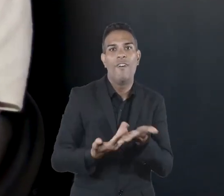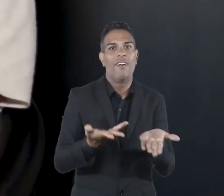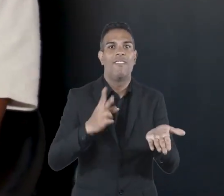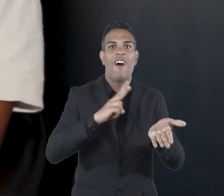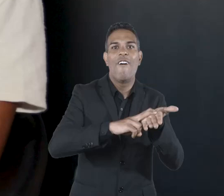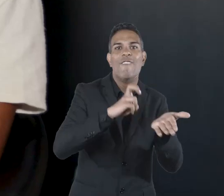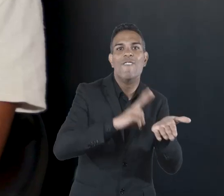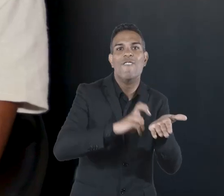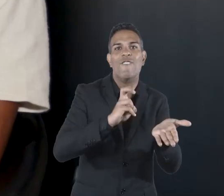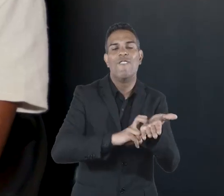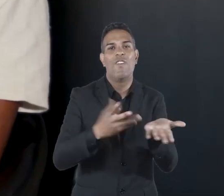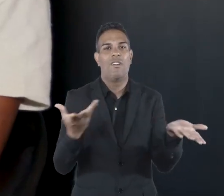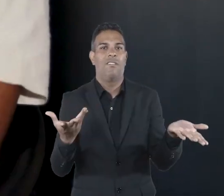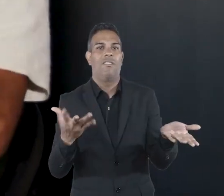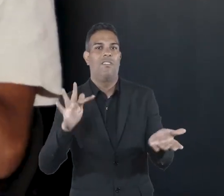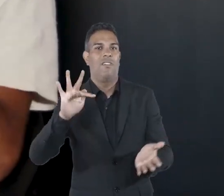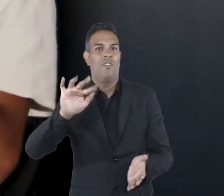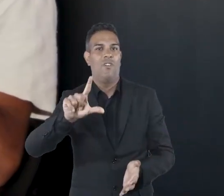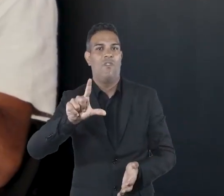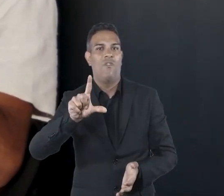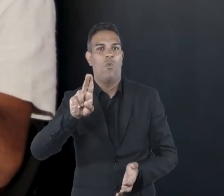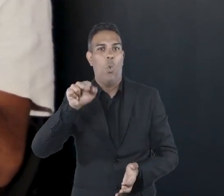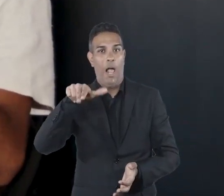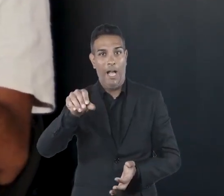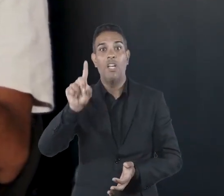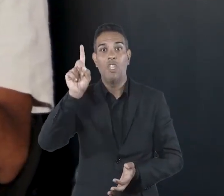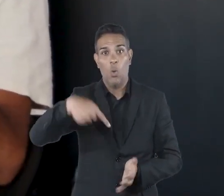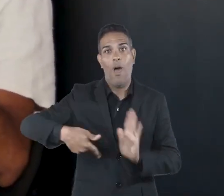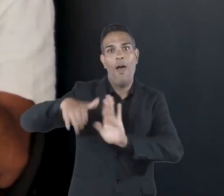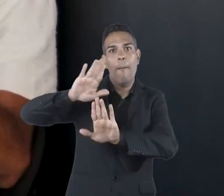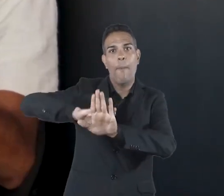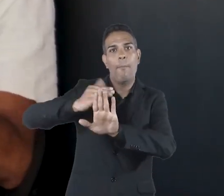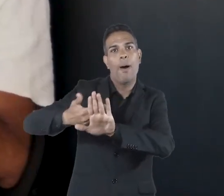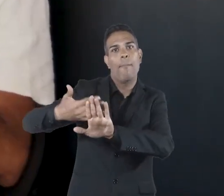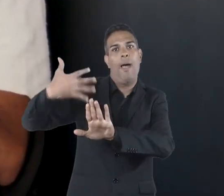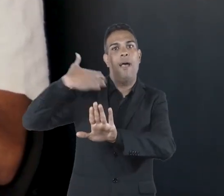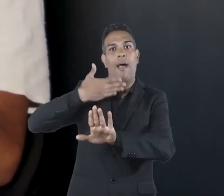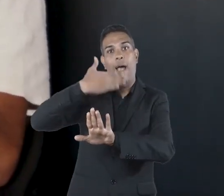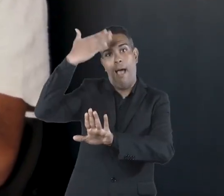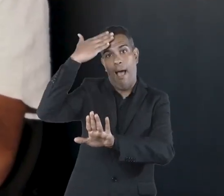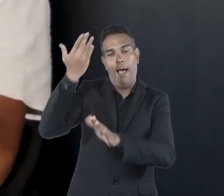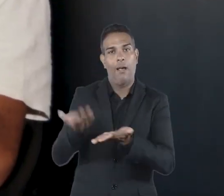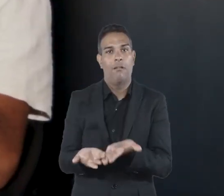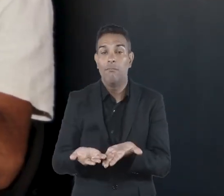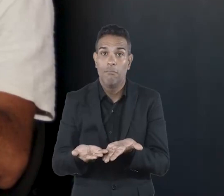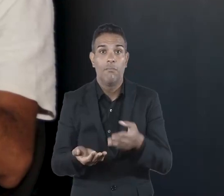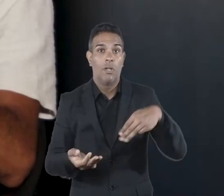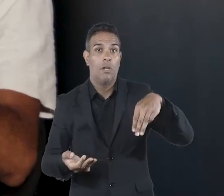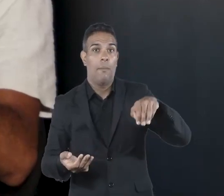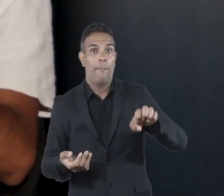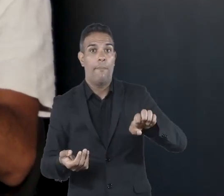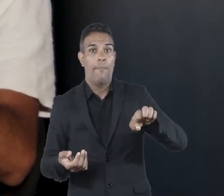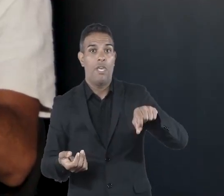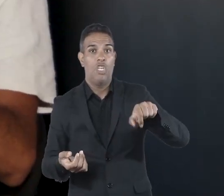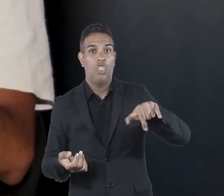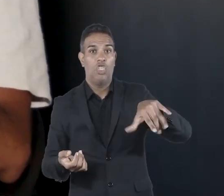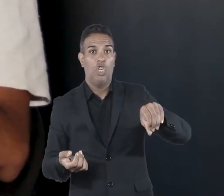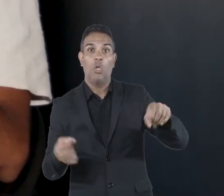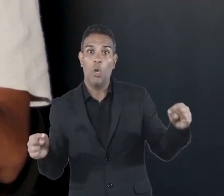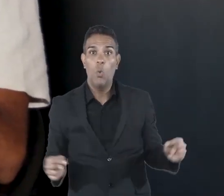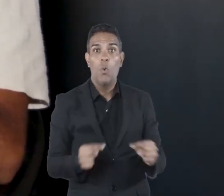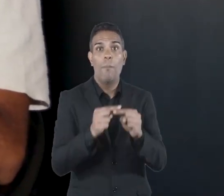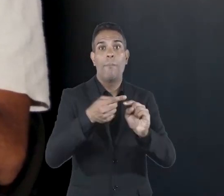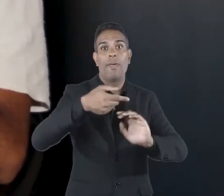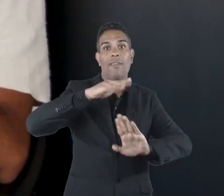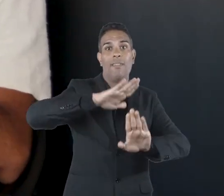eu sinto prazer descobrindo até hoje vocabulário, tipo fulano, fulano, fulano. É uma palavra árabe. Às vezes é